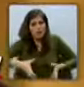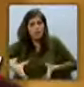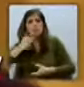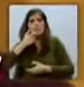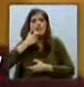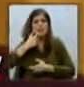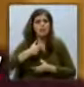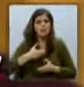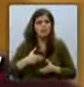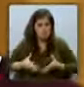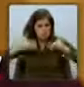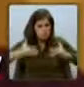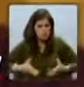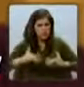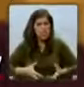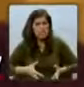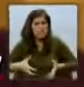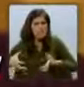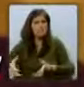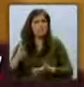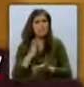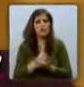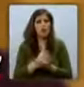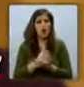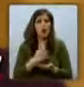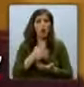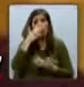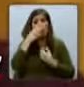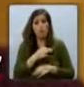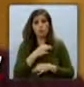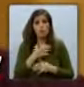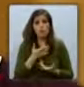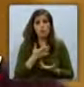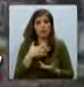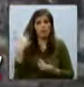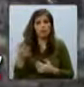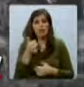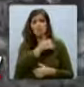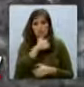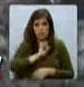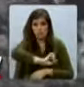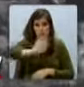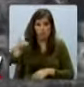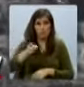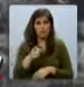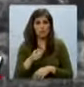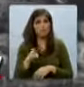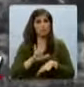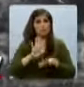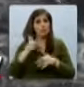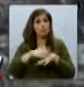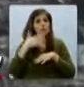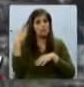outro, pedras pesadas, só para estar a fazer ocupados, não é? Ocupados e em sofrimento. Por isso é que ele, quando saiu da cadeia,